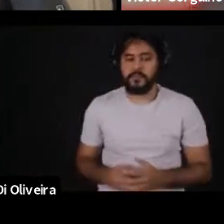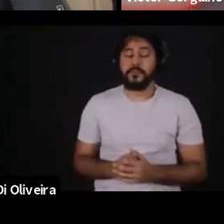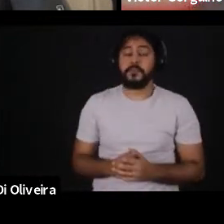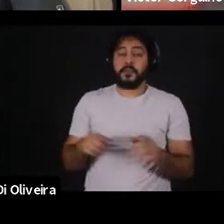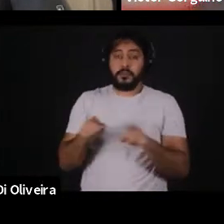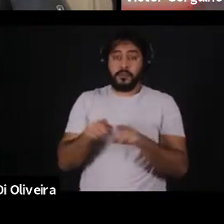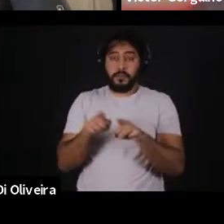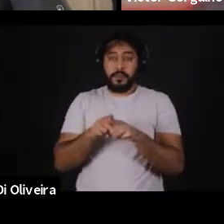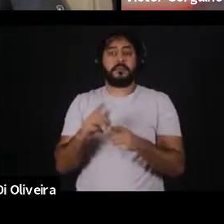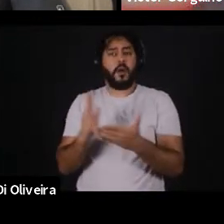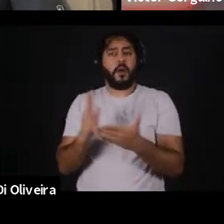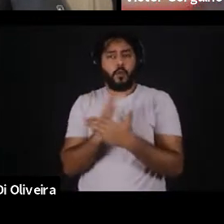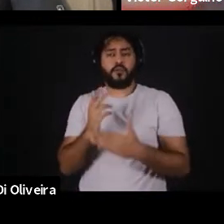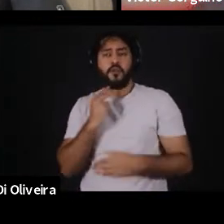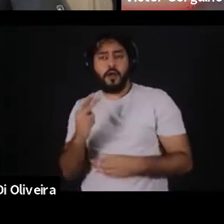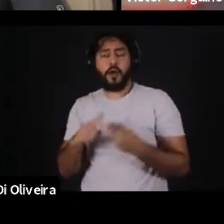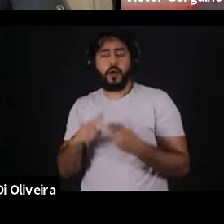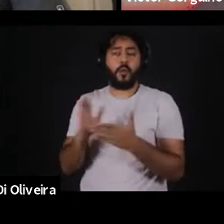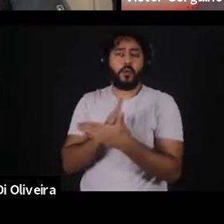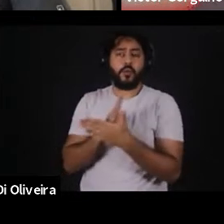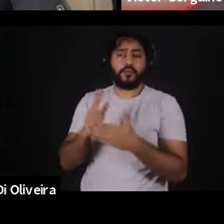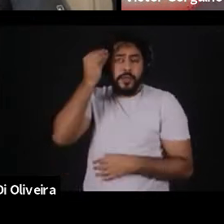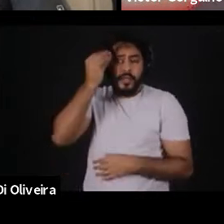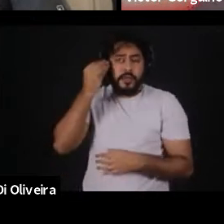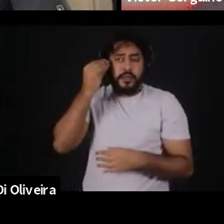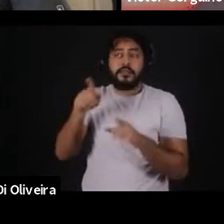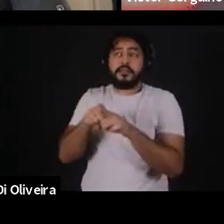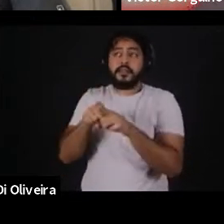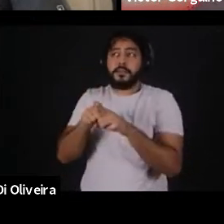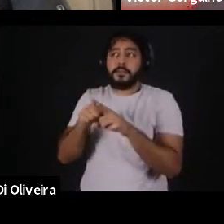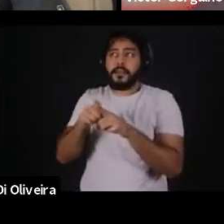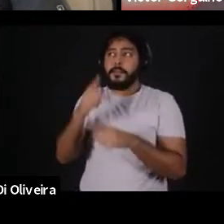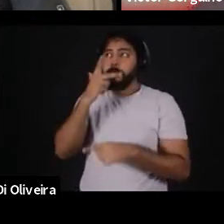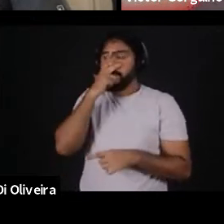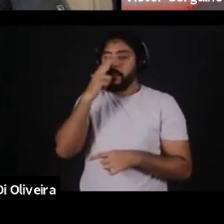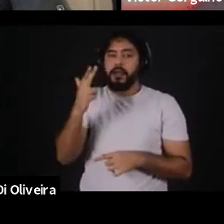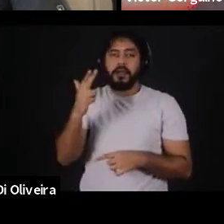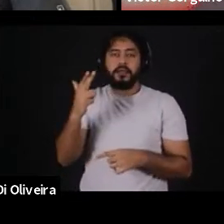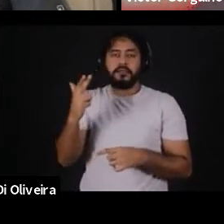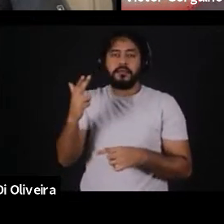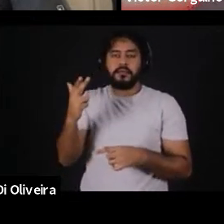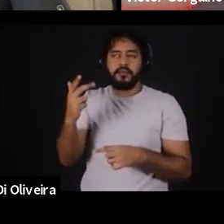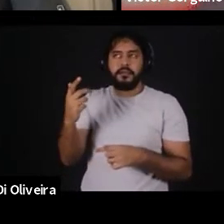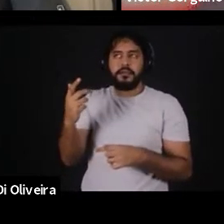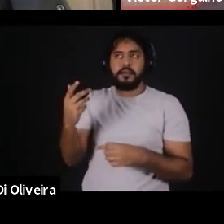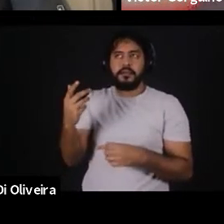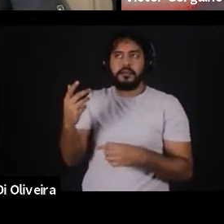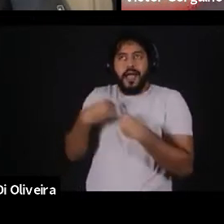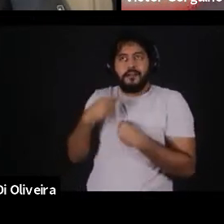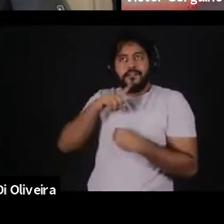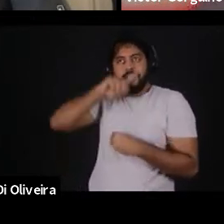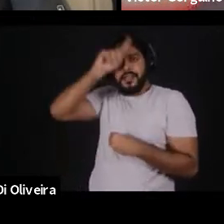algumas experiências que fizeram também que permeavam assim a ideia do filme, da ideia de tempo, que estavam ali todas